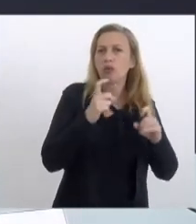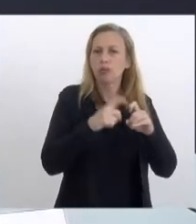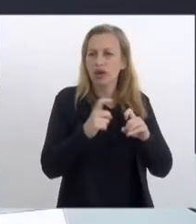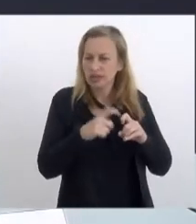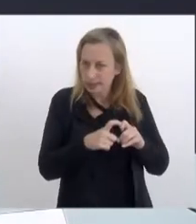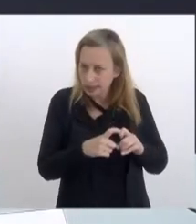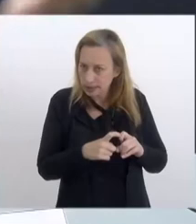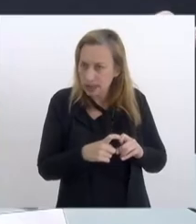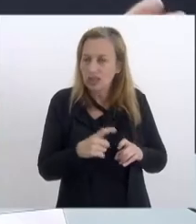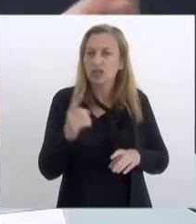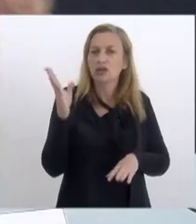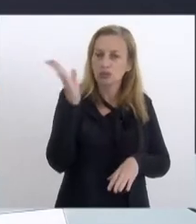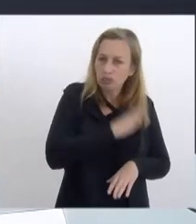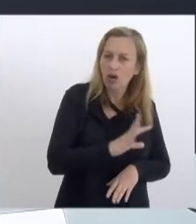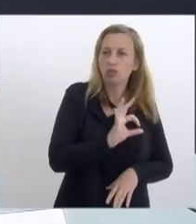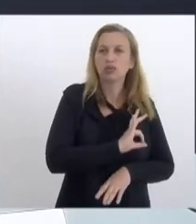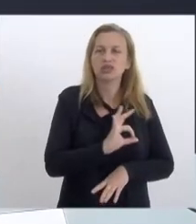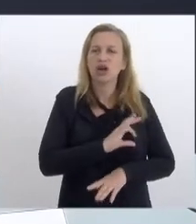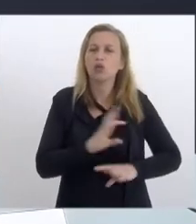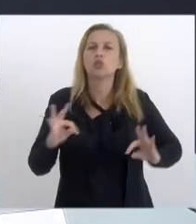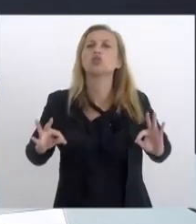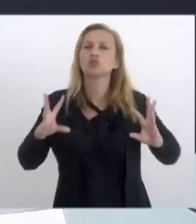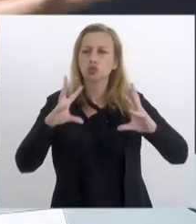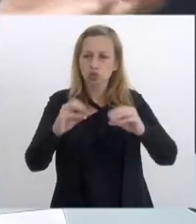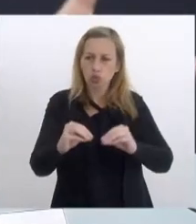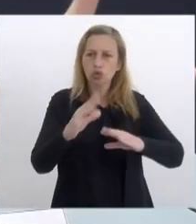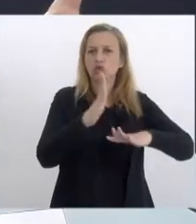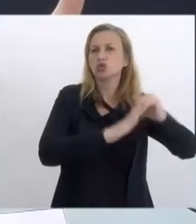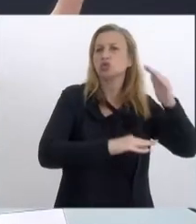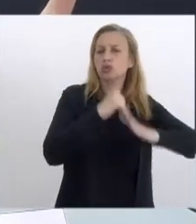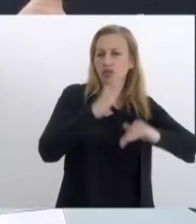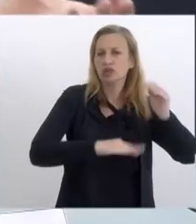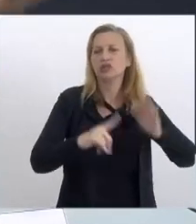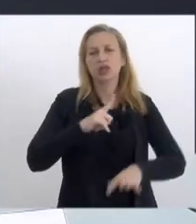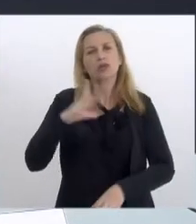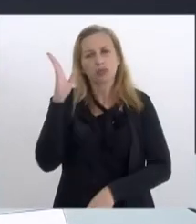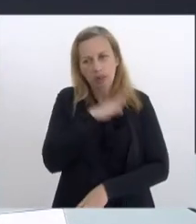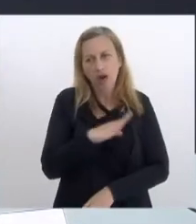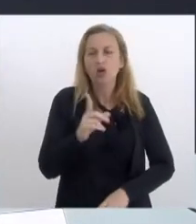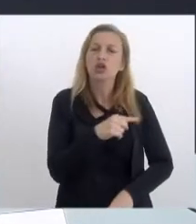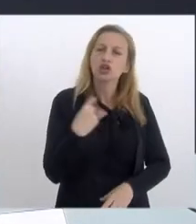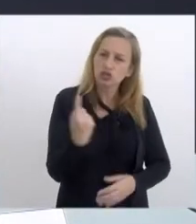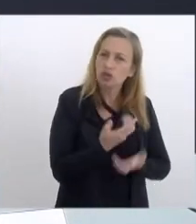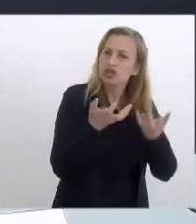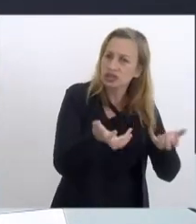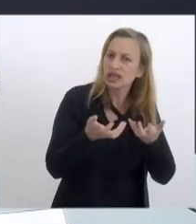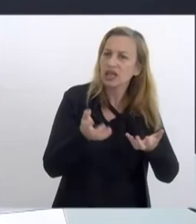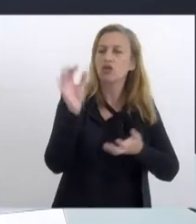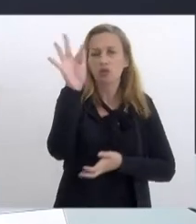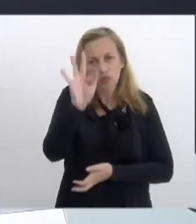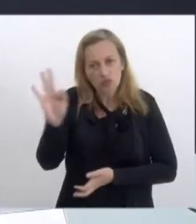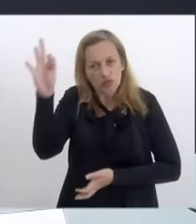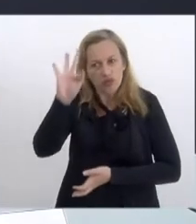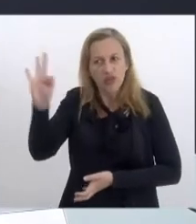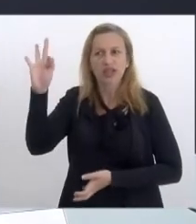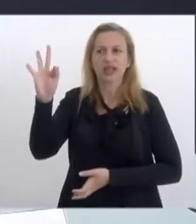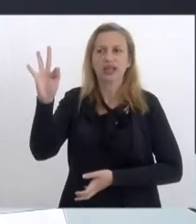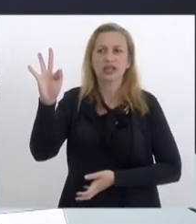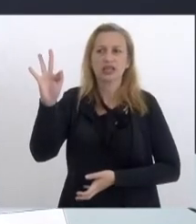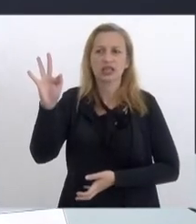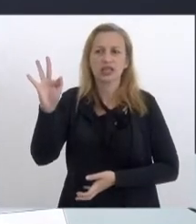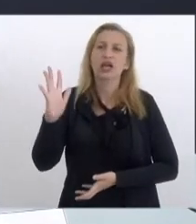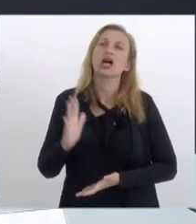os maus policiais, tudo tem, em todas as classes tem os maus, né? O que nós queremos, como federação, né, é